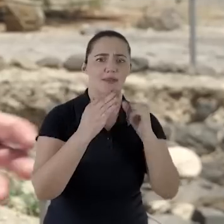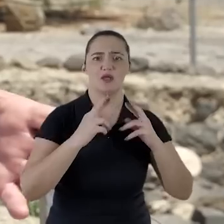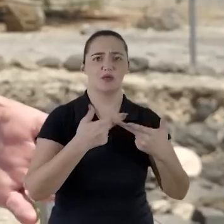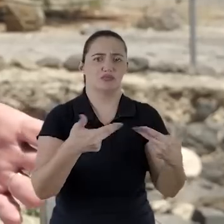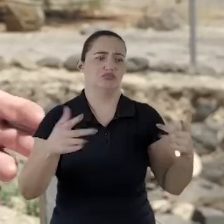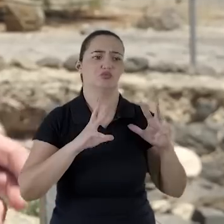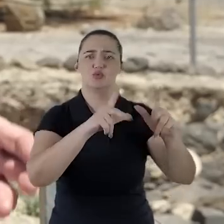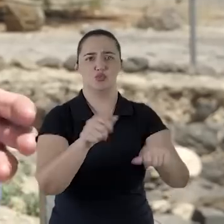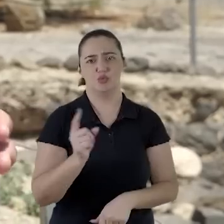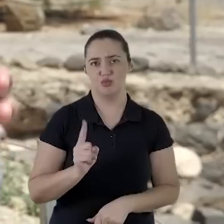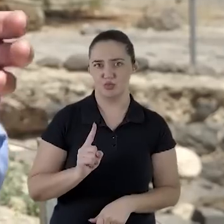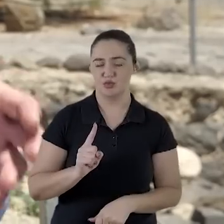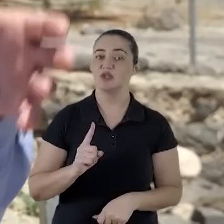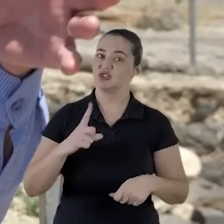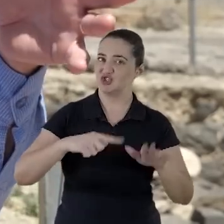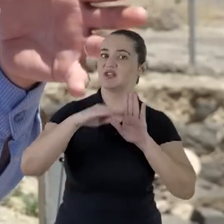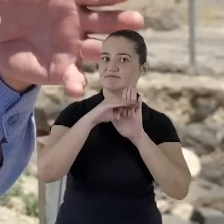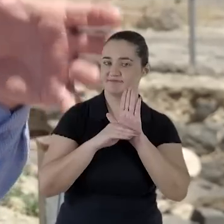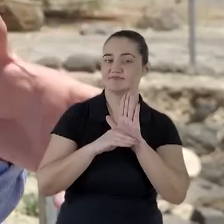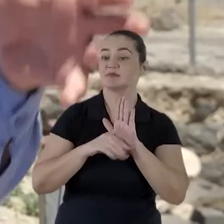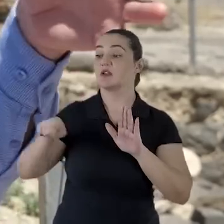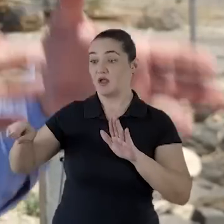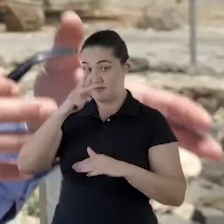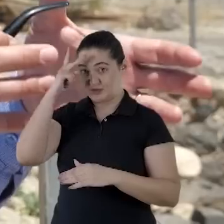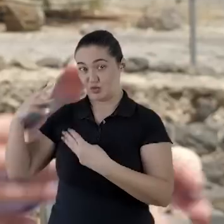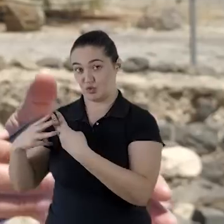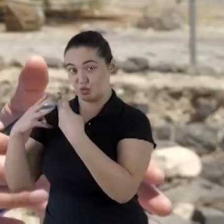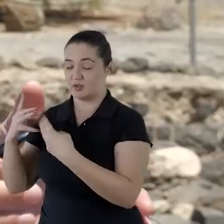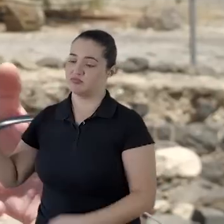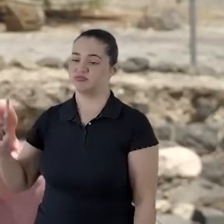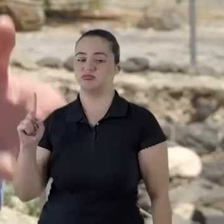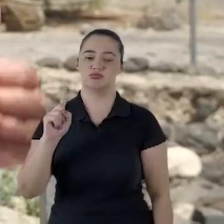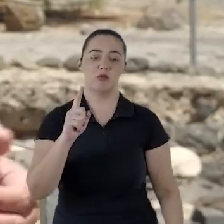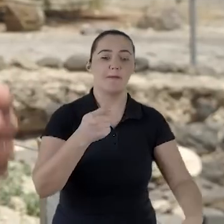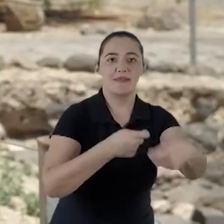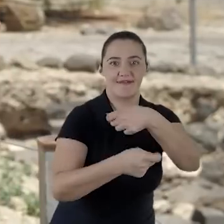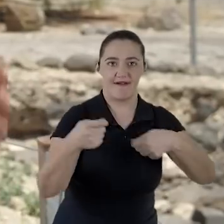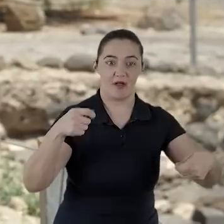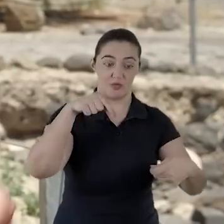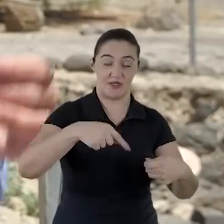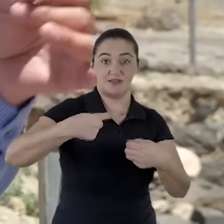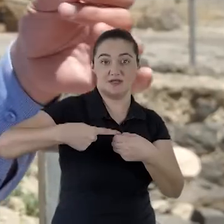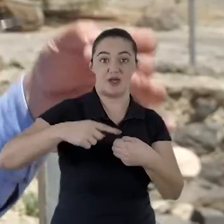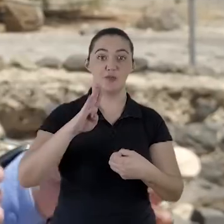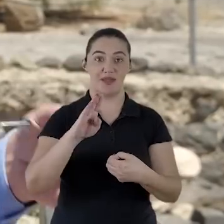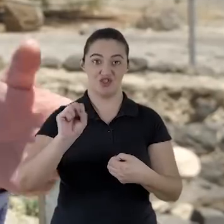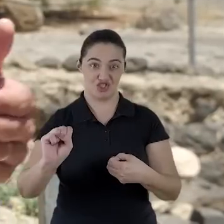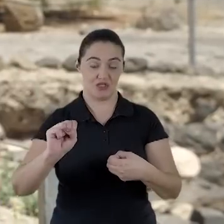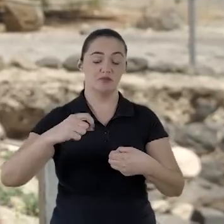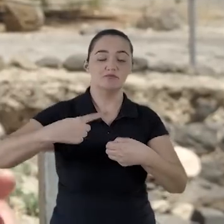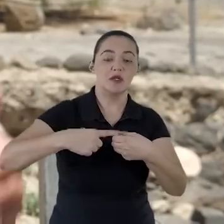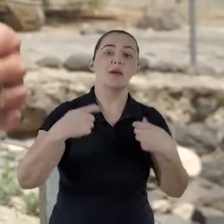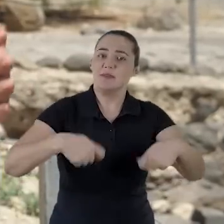sagrada. Uma pessoa vindo da vila e entrando no mercado em Bet-Shean precisa saber o